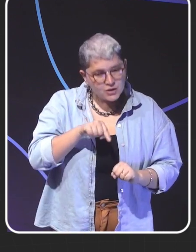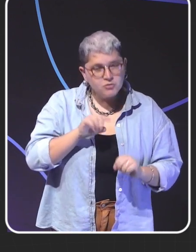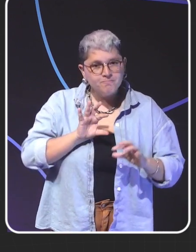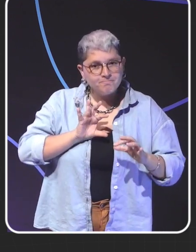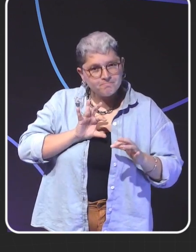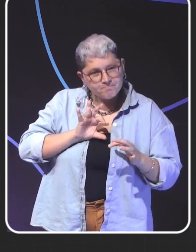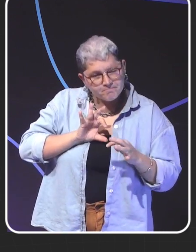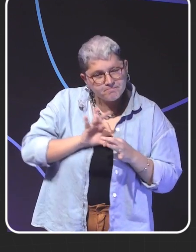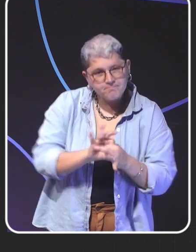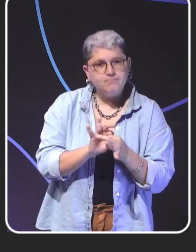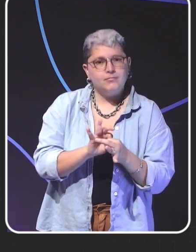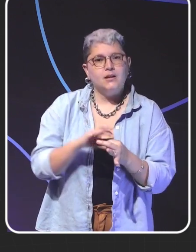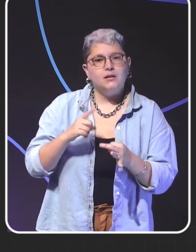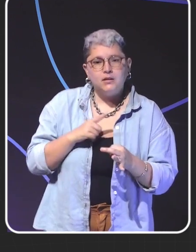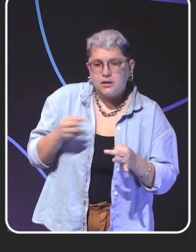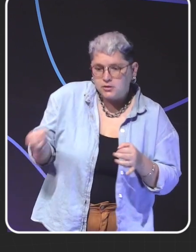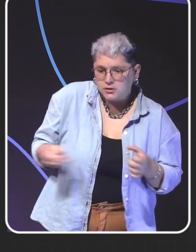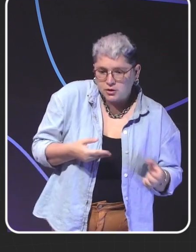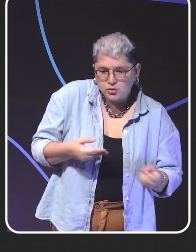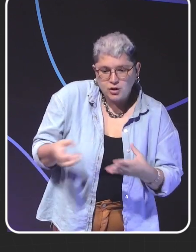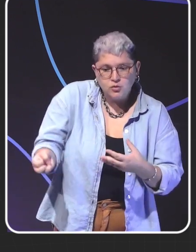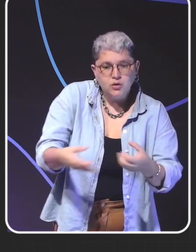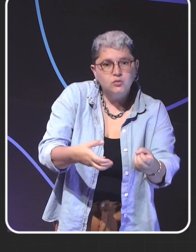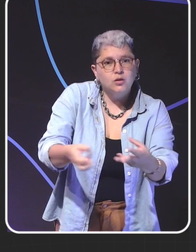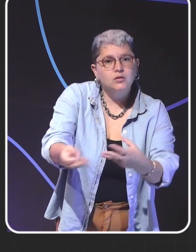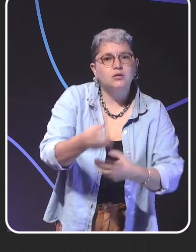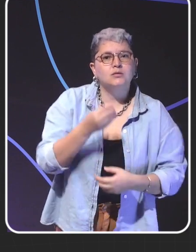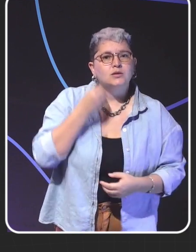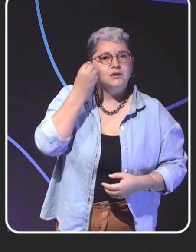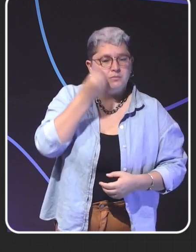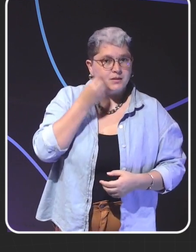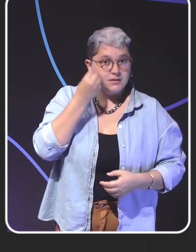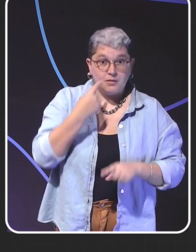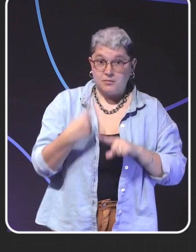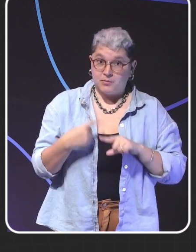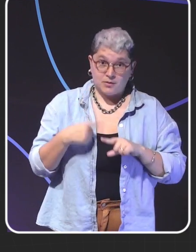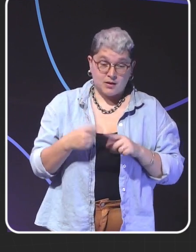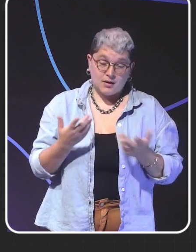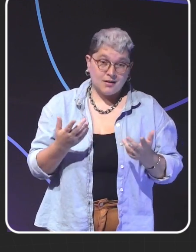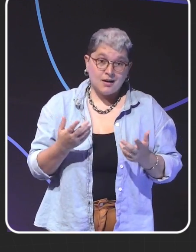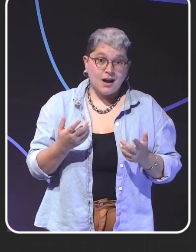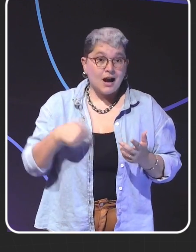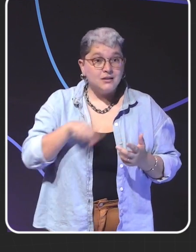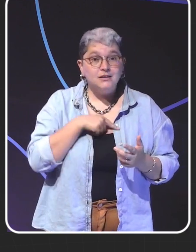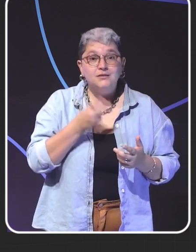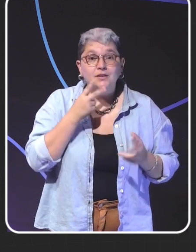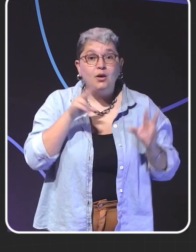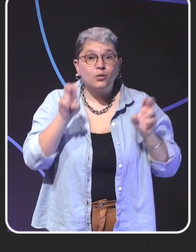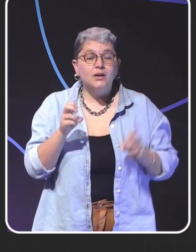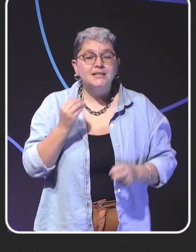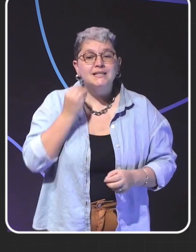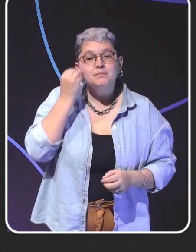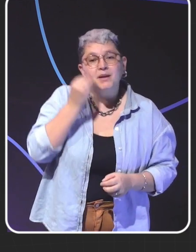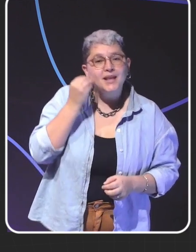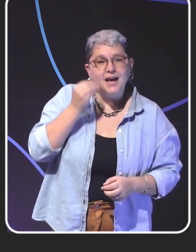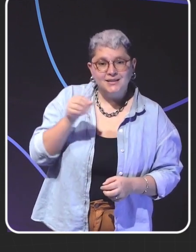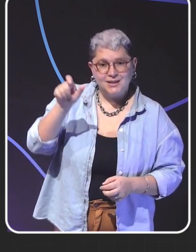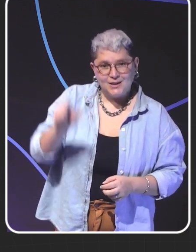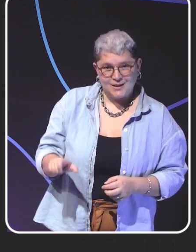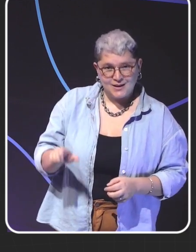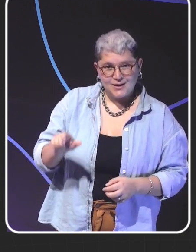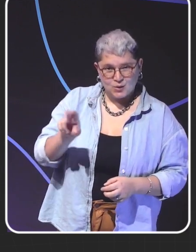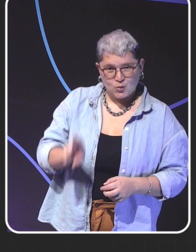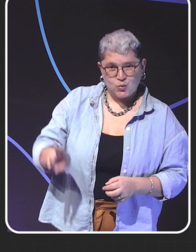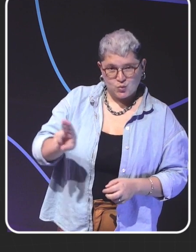trazer várias formas de experienciar. Afinal de contas, no final do dia, a gente fala de experiência do usuário. Então, eu